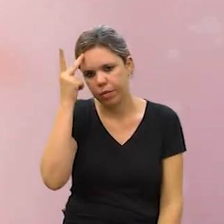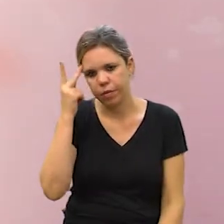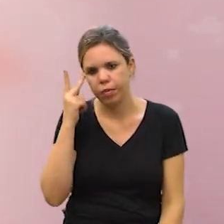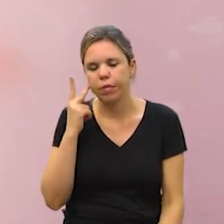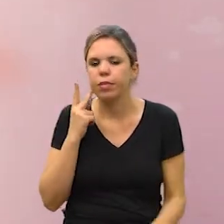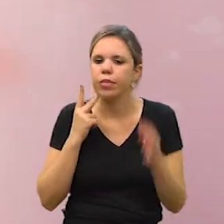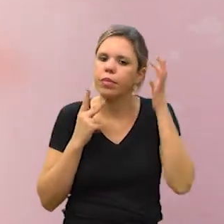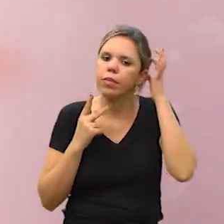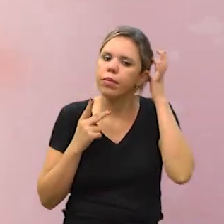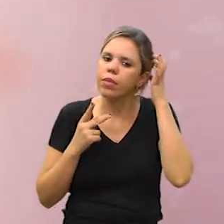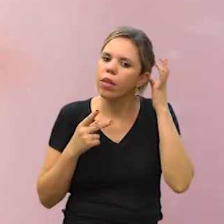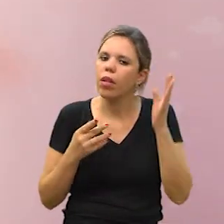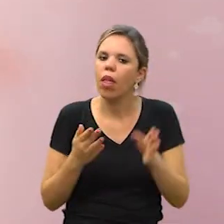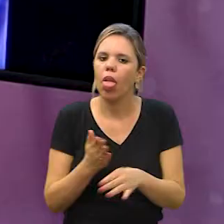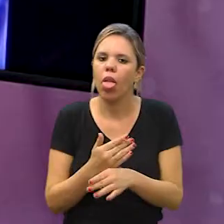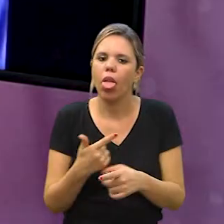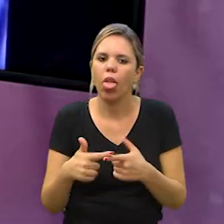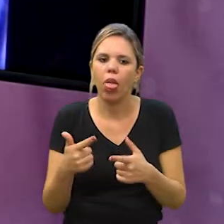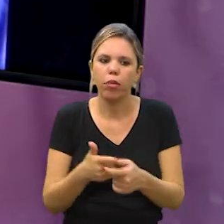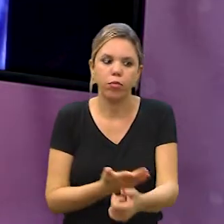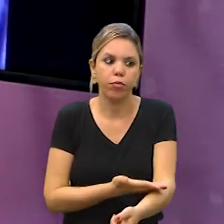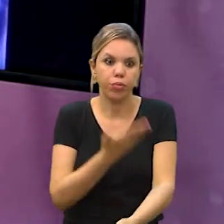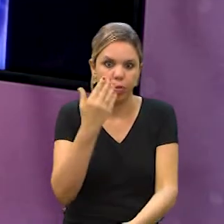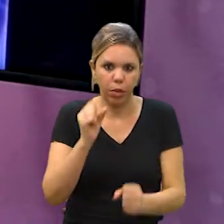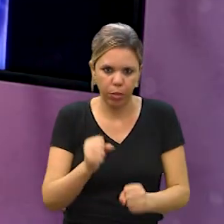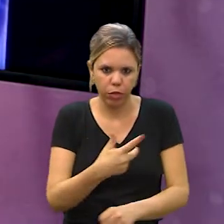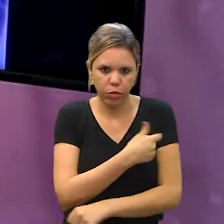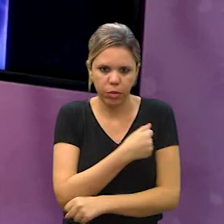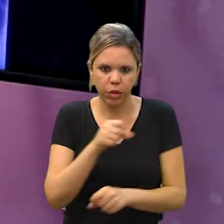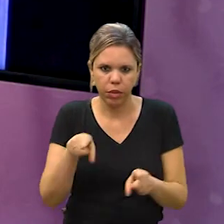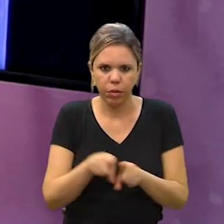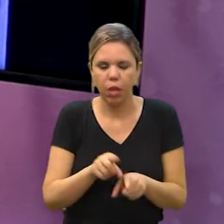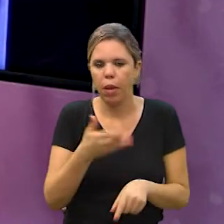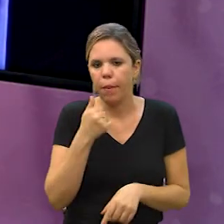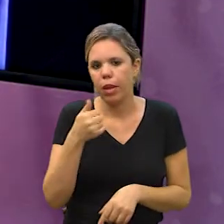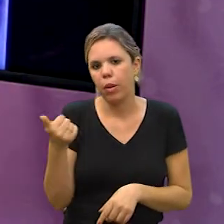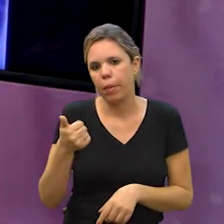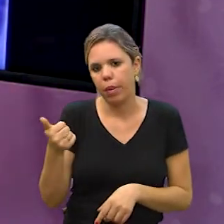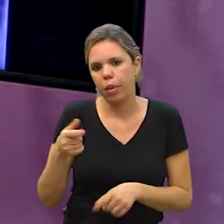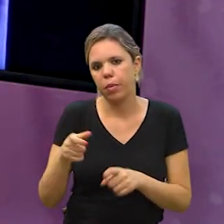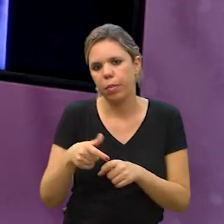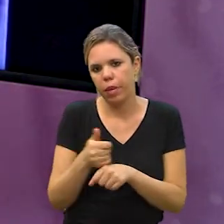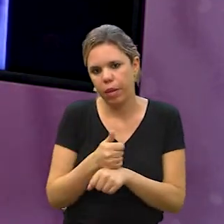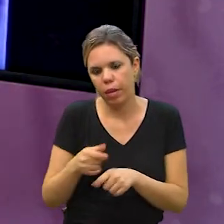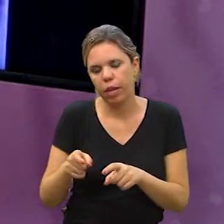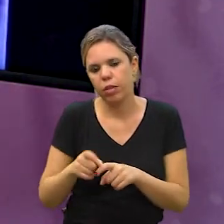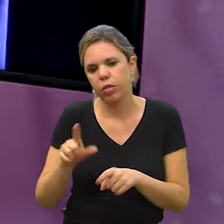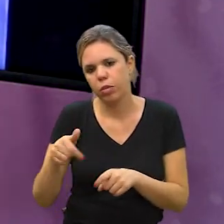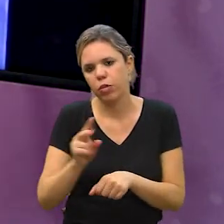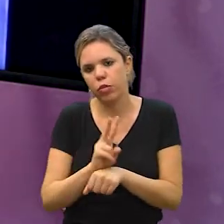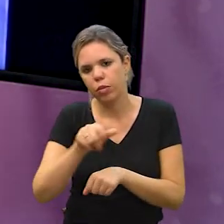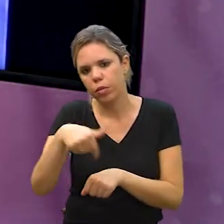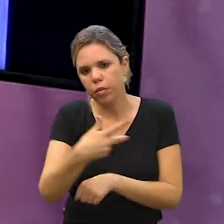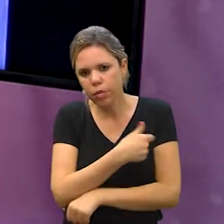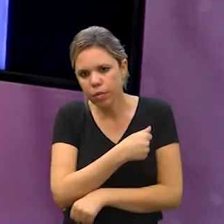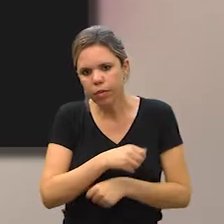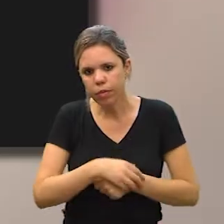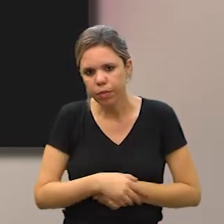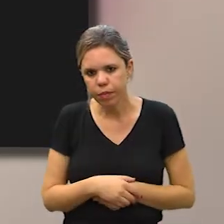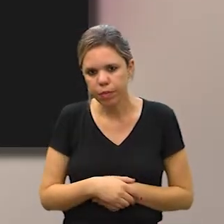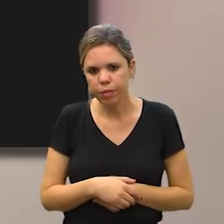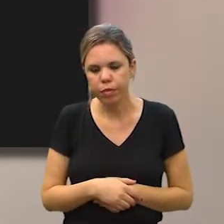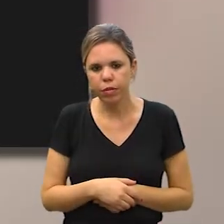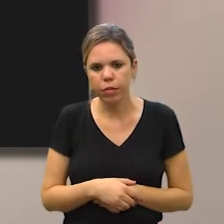quem está contudo descontrolado vai poder tomar a vacina também ou é melhor primeiro procurar o médico se cuidar e depois se